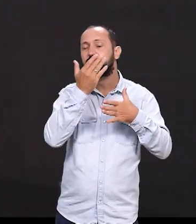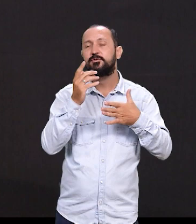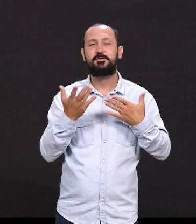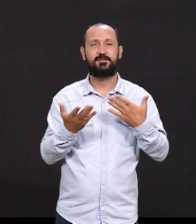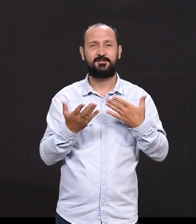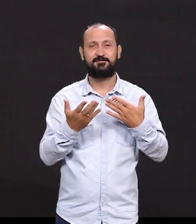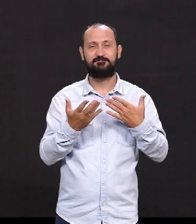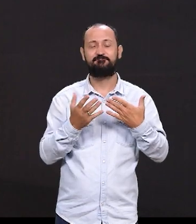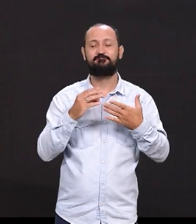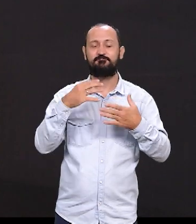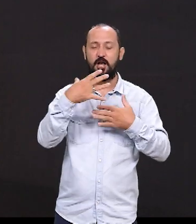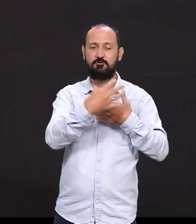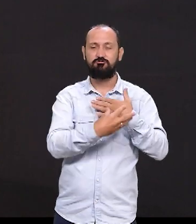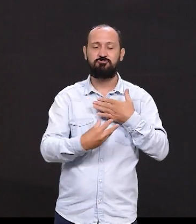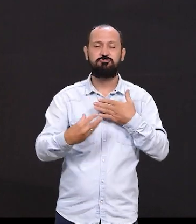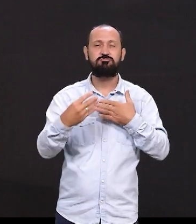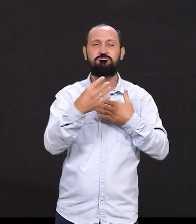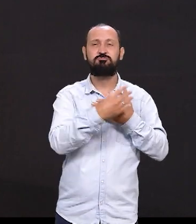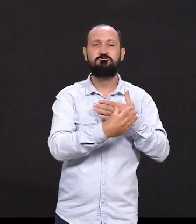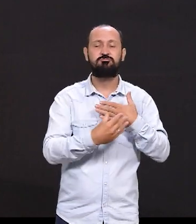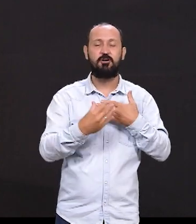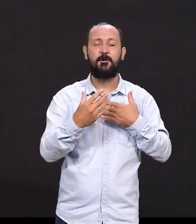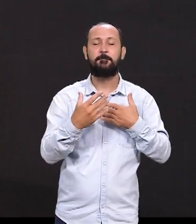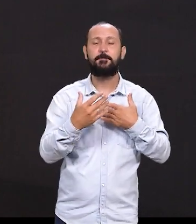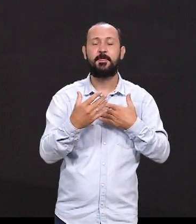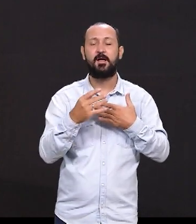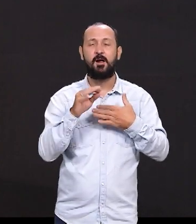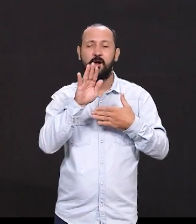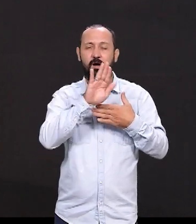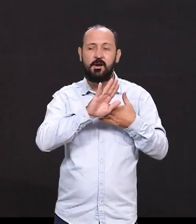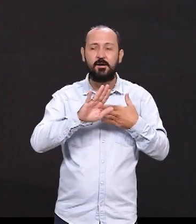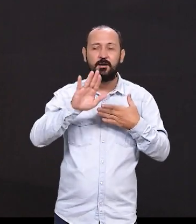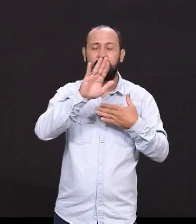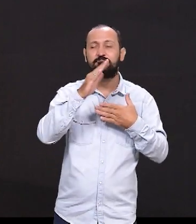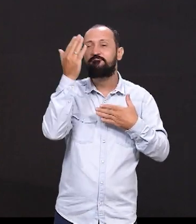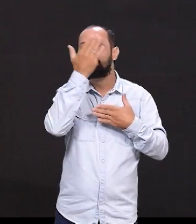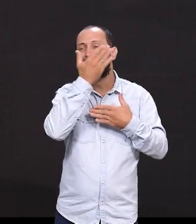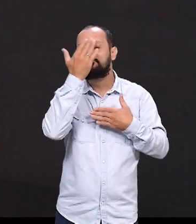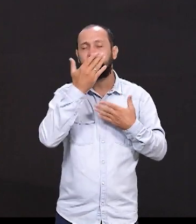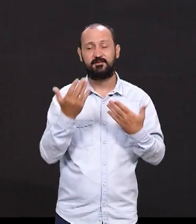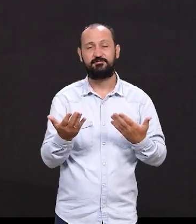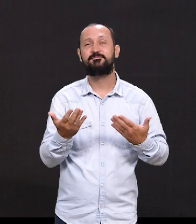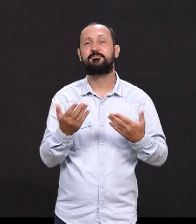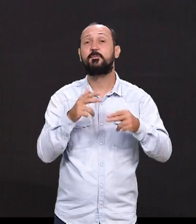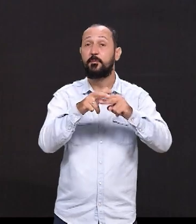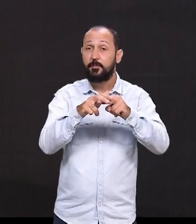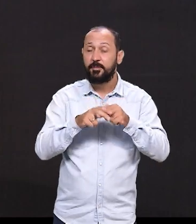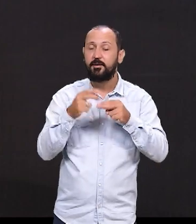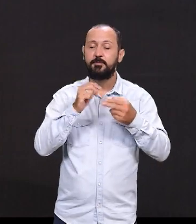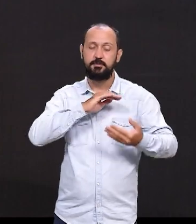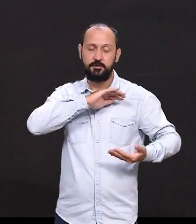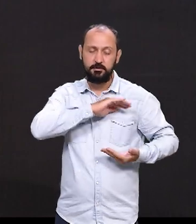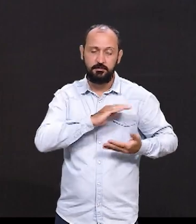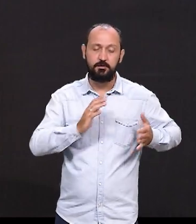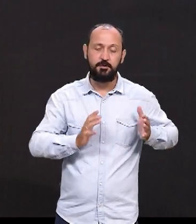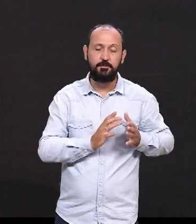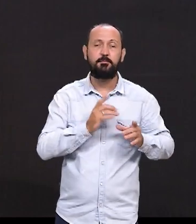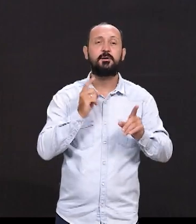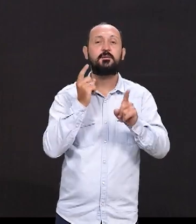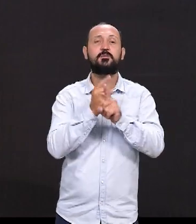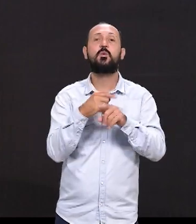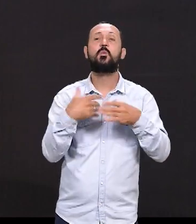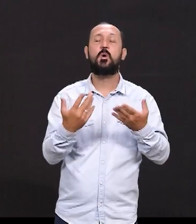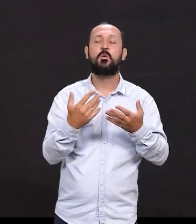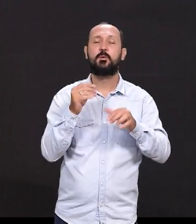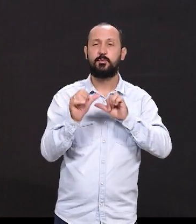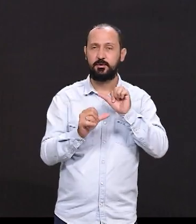fica toda dentro da glândula mamária e a gente tem uma densidade no Raio X eh uma opacidade é muito grande que a gente não consegue identificar